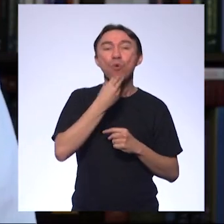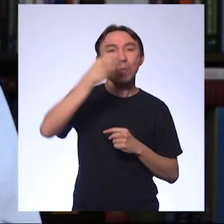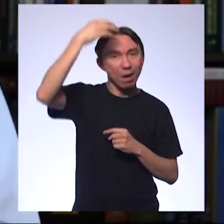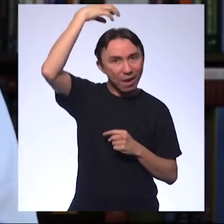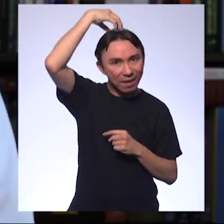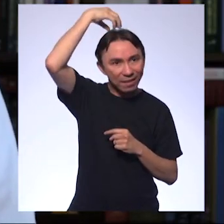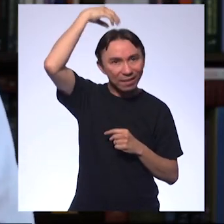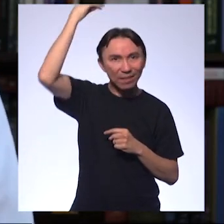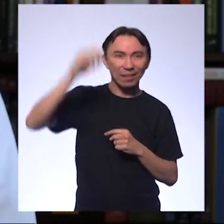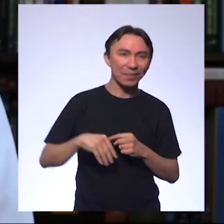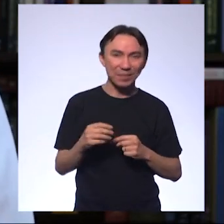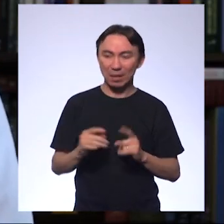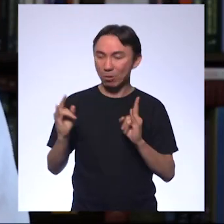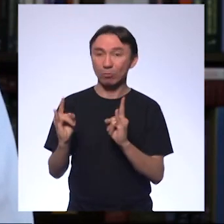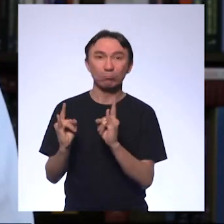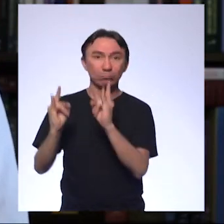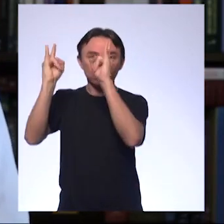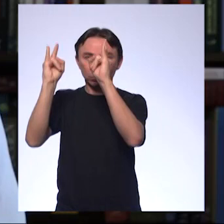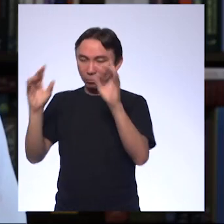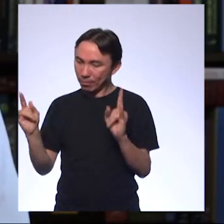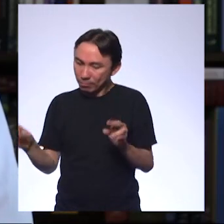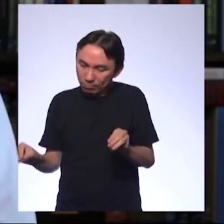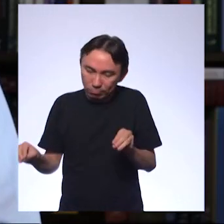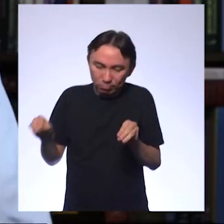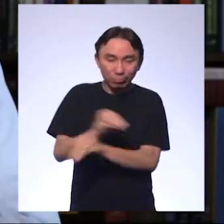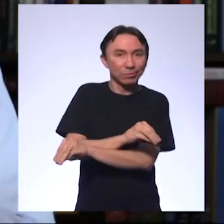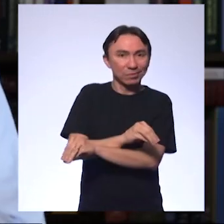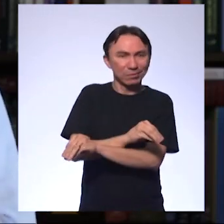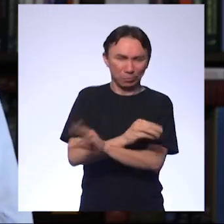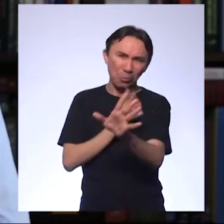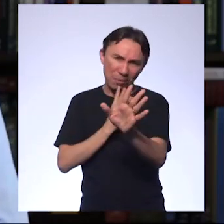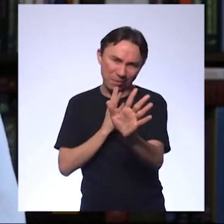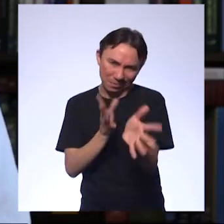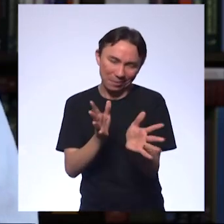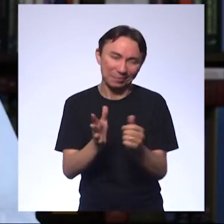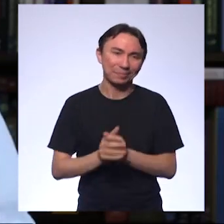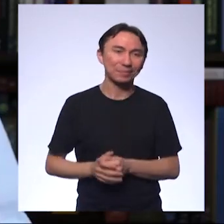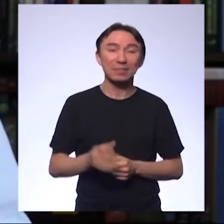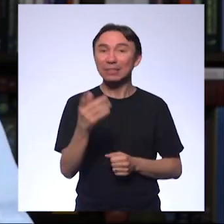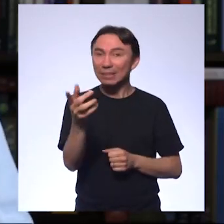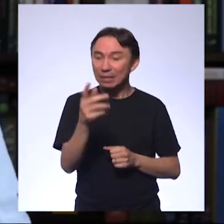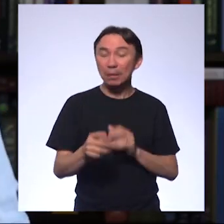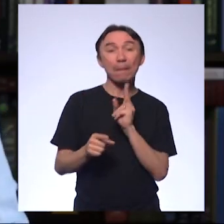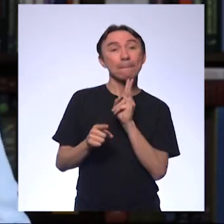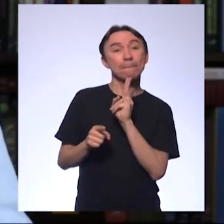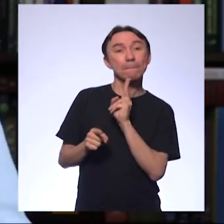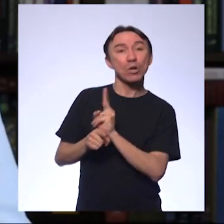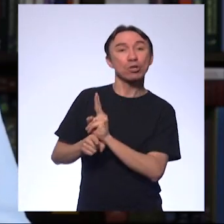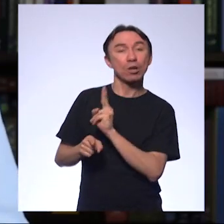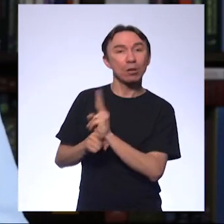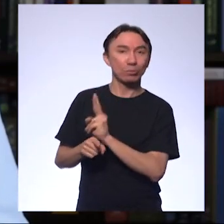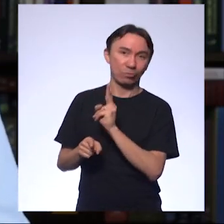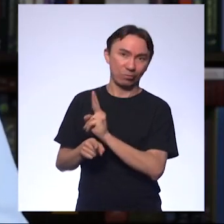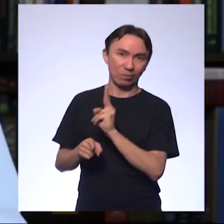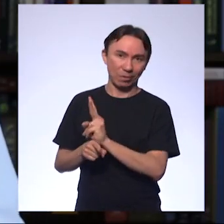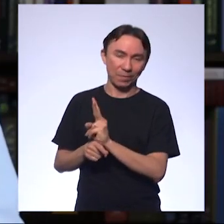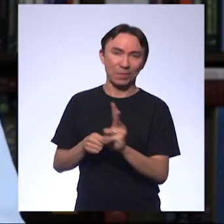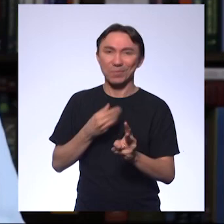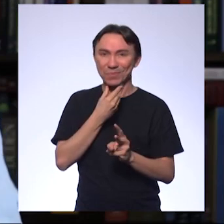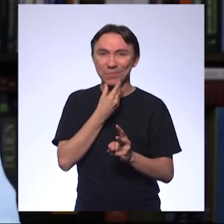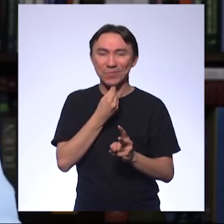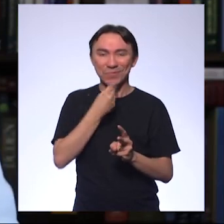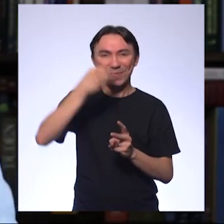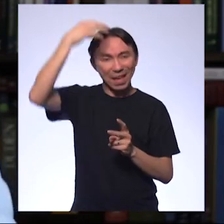lado. Se você conhece xadrez, você sabe muito bem o que é o rock. E com isso você protege um pouquinho mais o seu rei. A dama, por